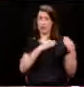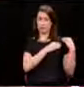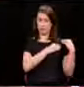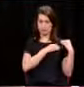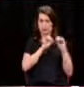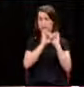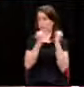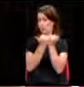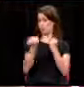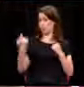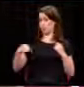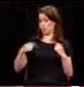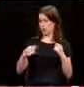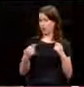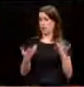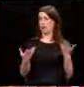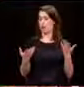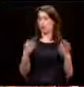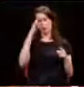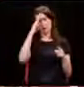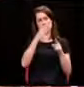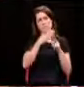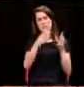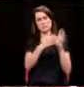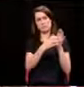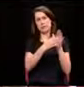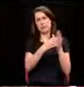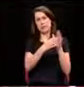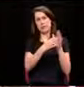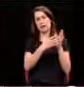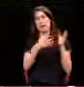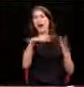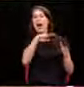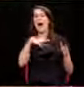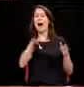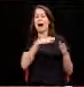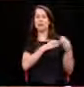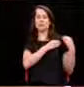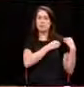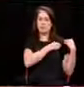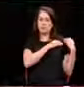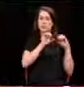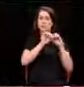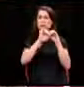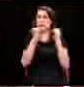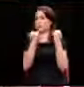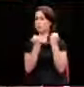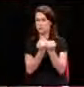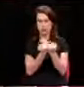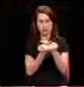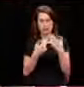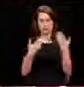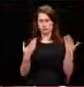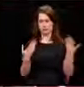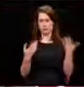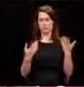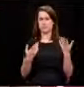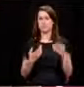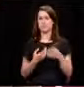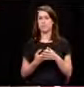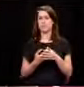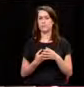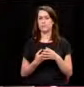seja reconhecida como a marca na área da responsabilidade social para a comunidade surda. Assim como temos as ISO 9001, 9002 para a qualidade, queremos